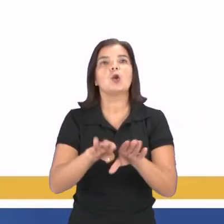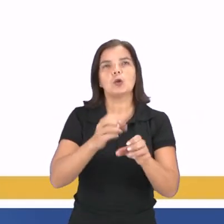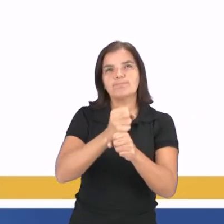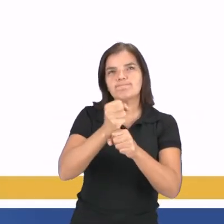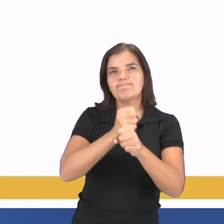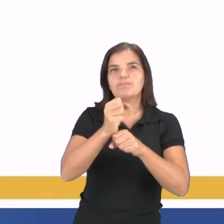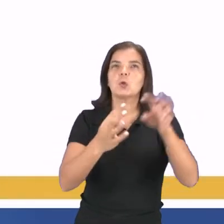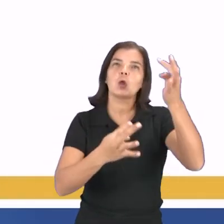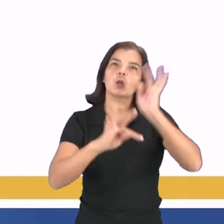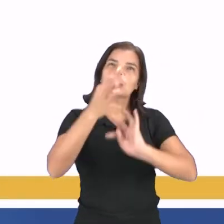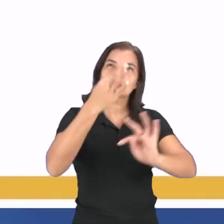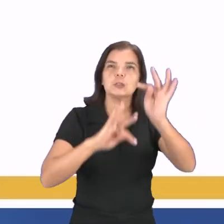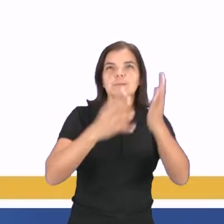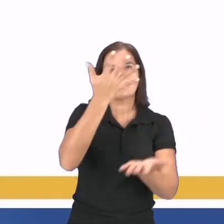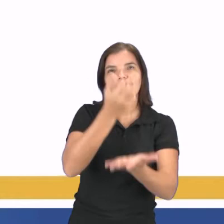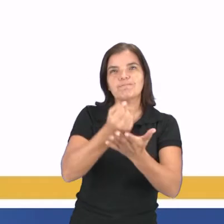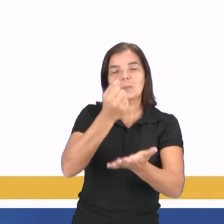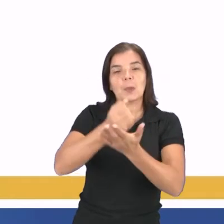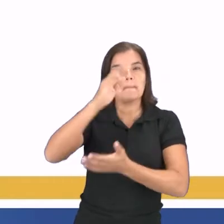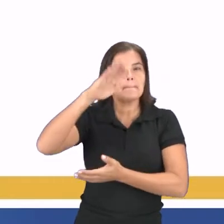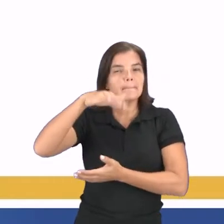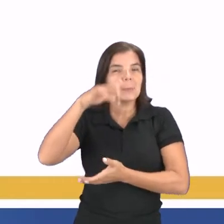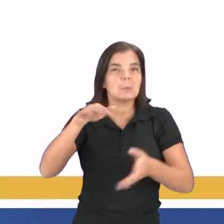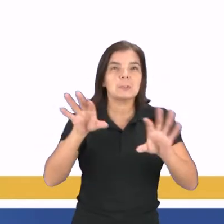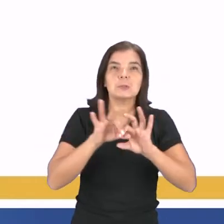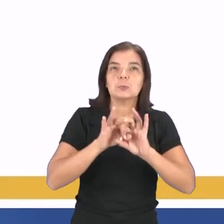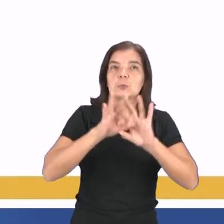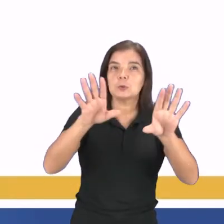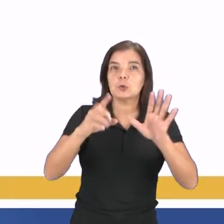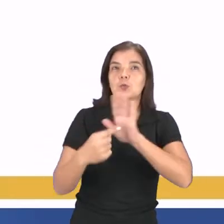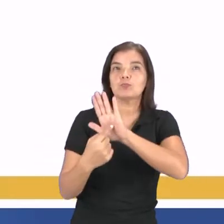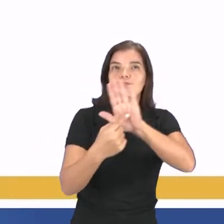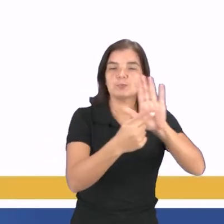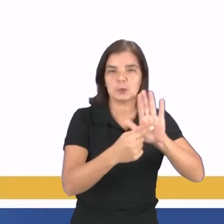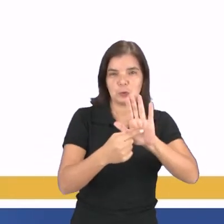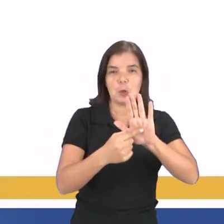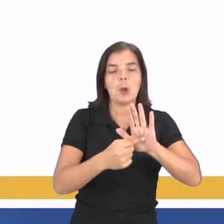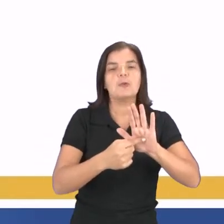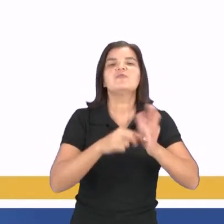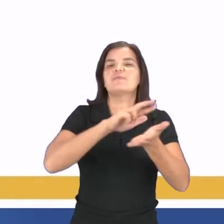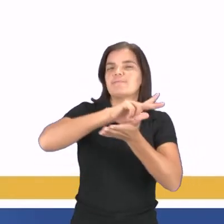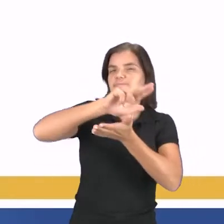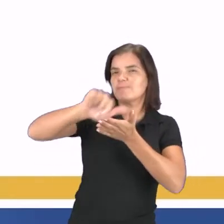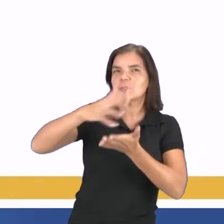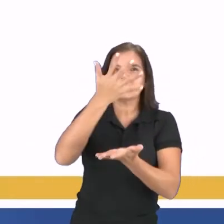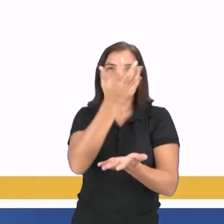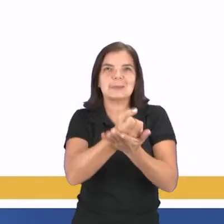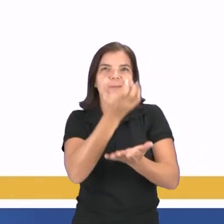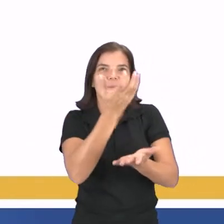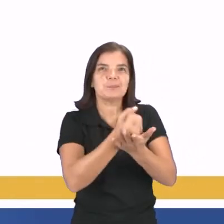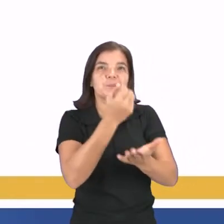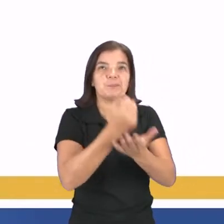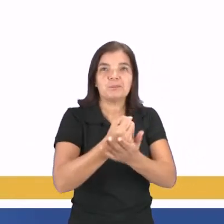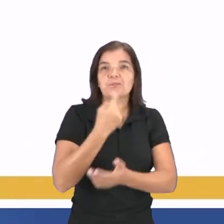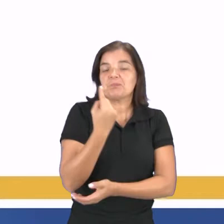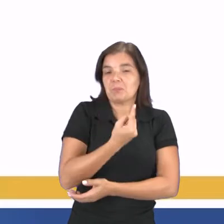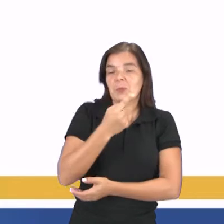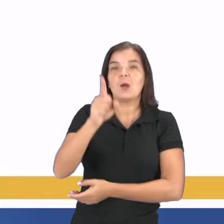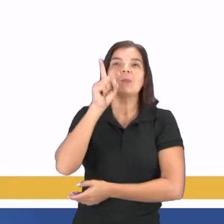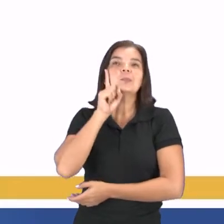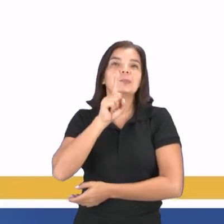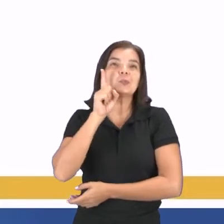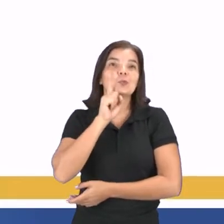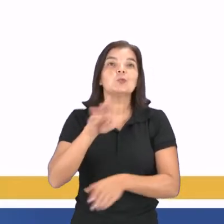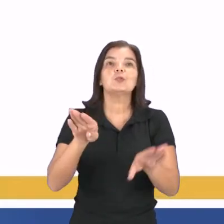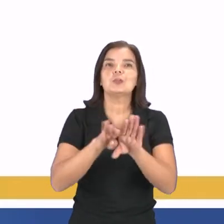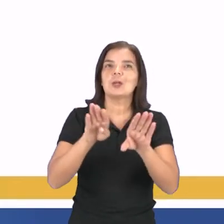em que a criação de uma tecnologia de gravação mais barata permitiu o aparecimento de muitas gravadoras independentes nos